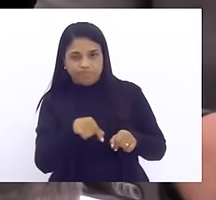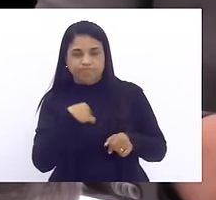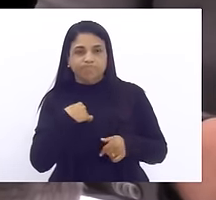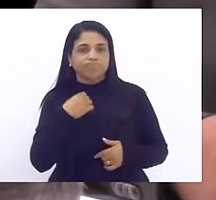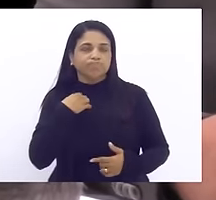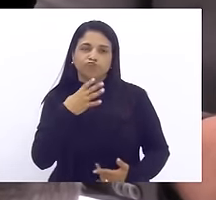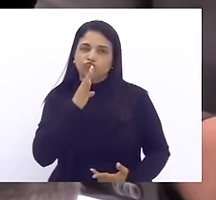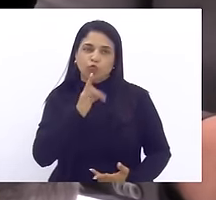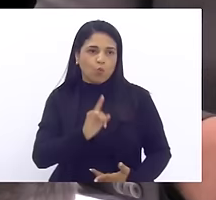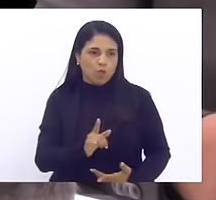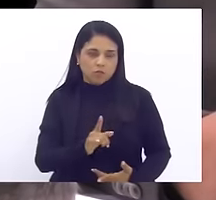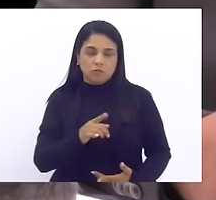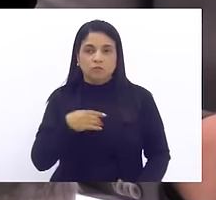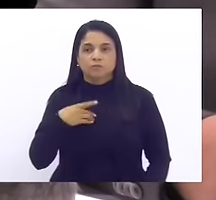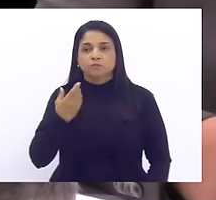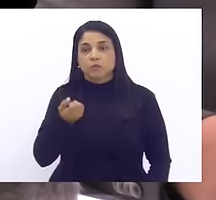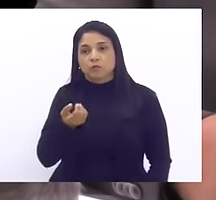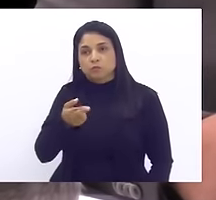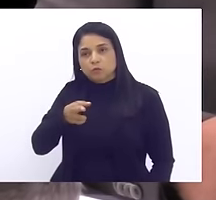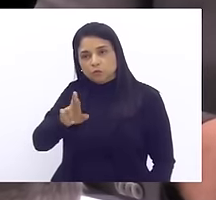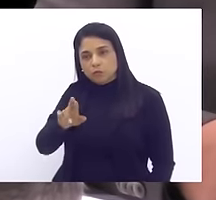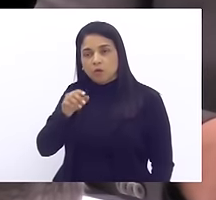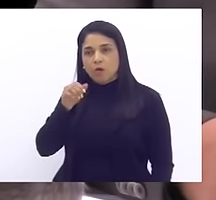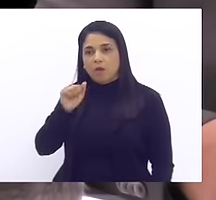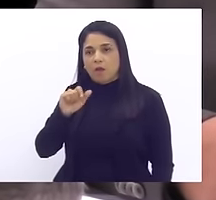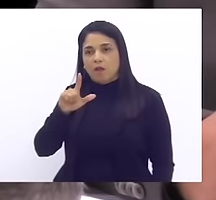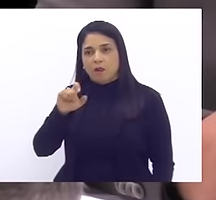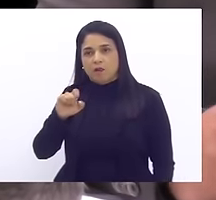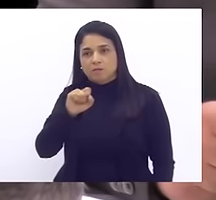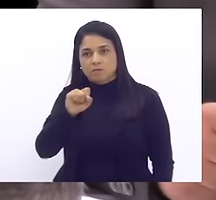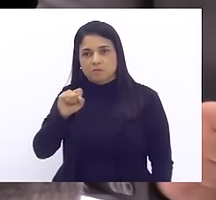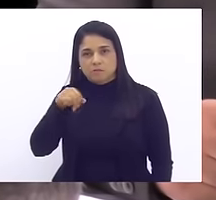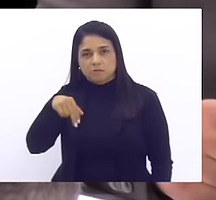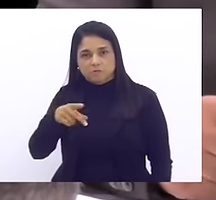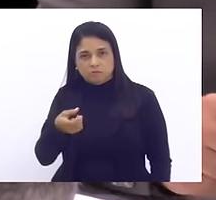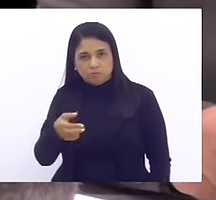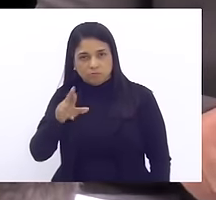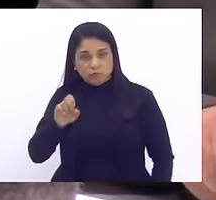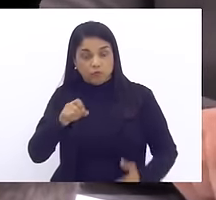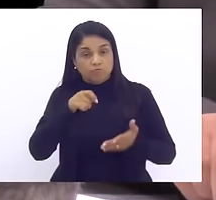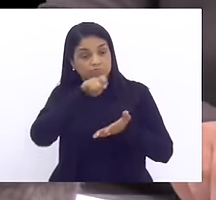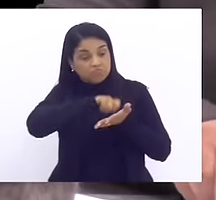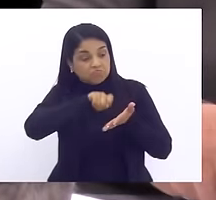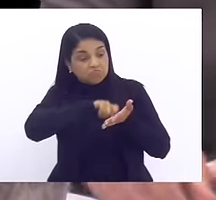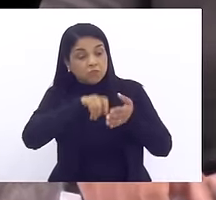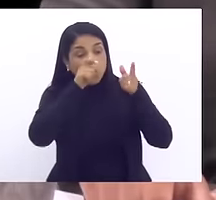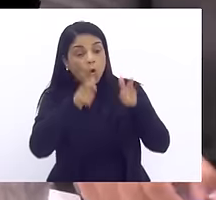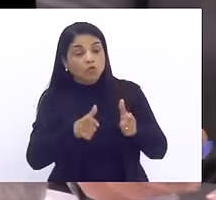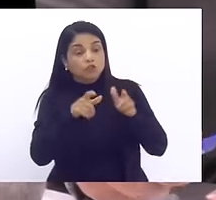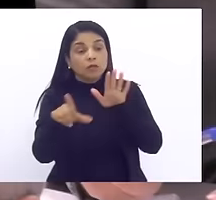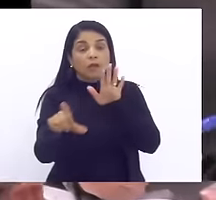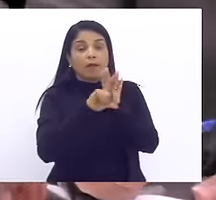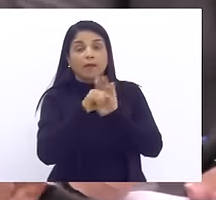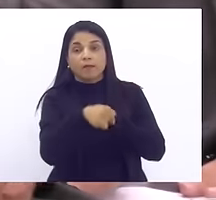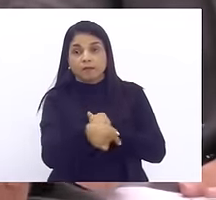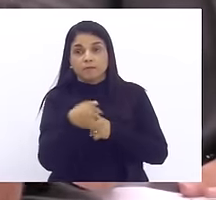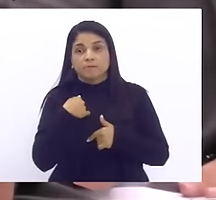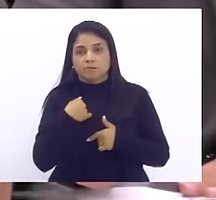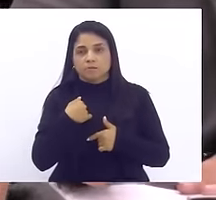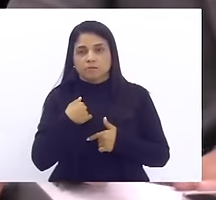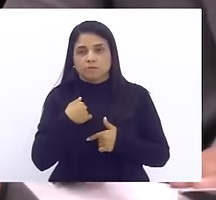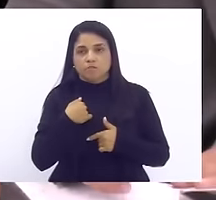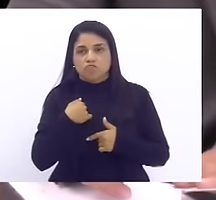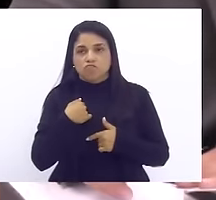sinceramente desconheço Doutor Alessandro por favor me Oriente aonde está previsto isso porque sendo a gente público salvo o melhor